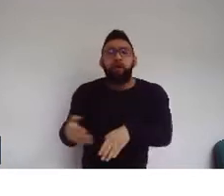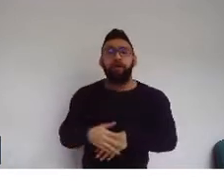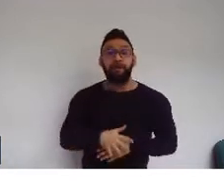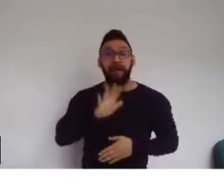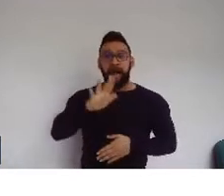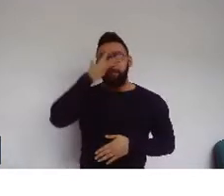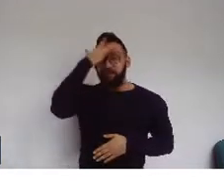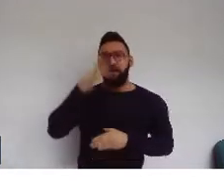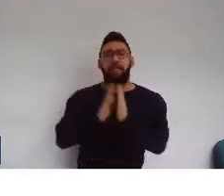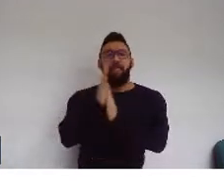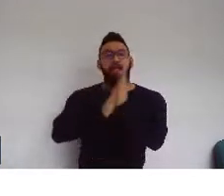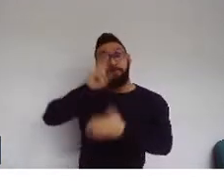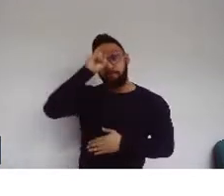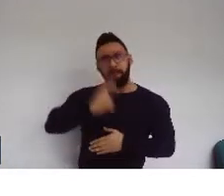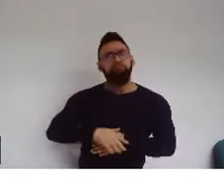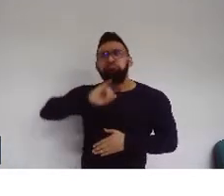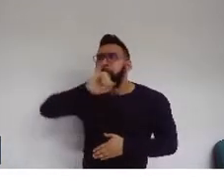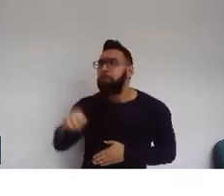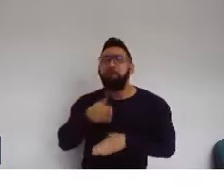assim.